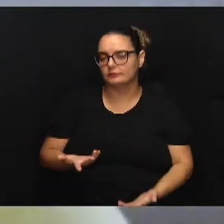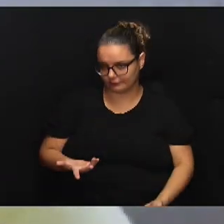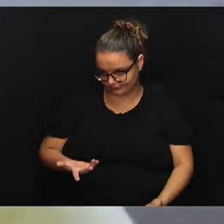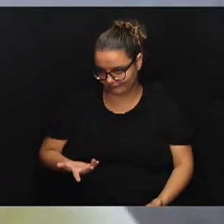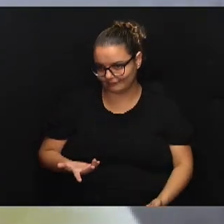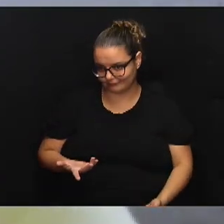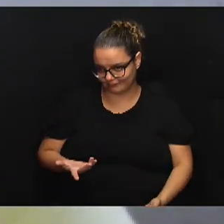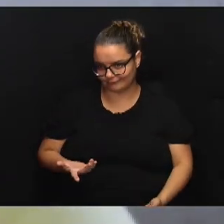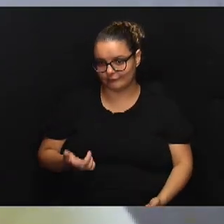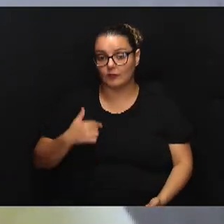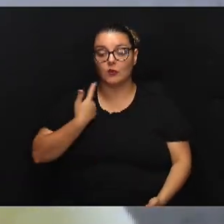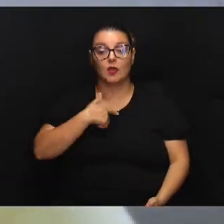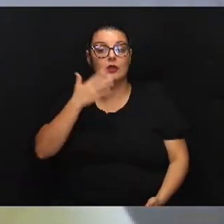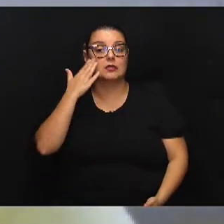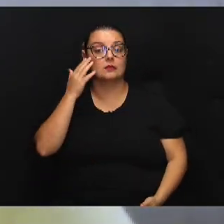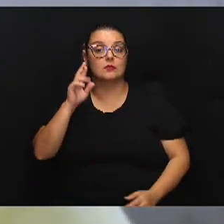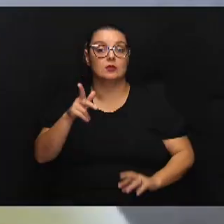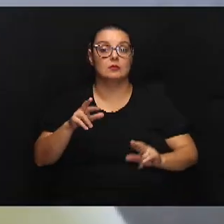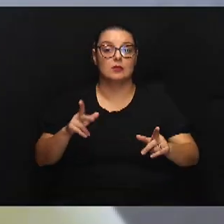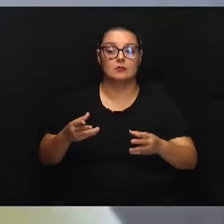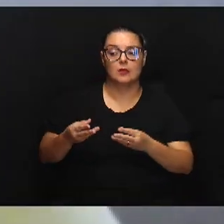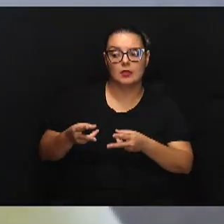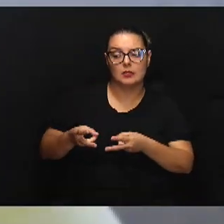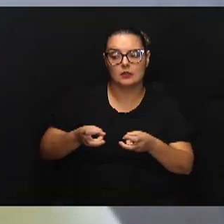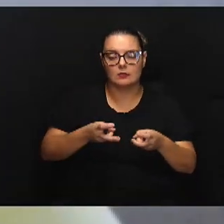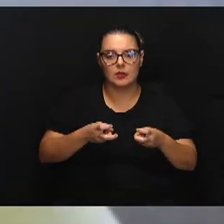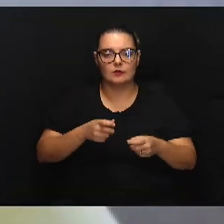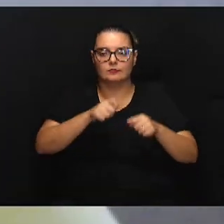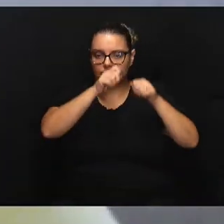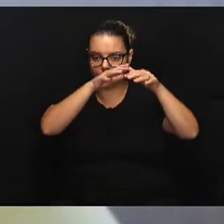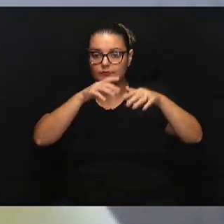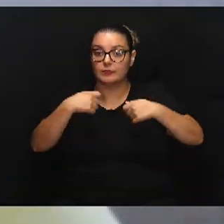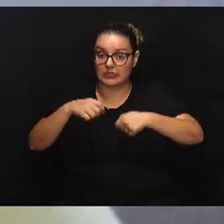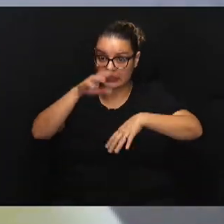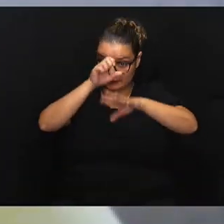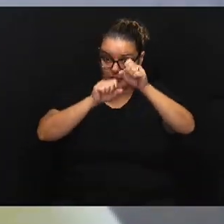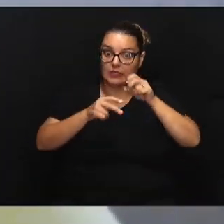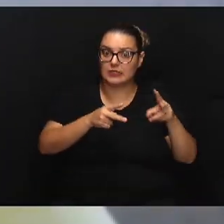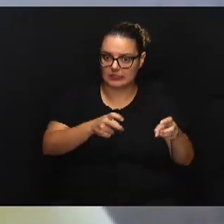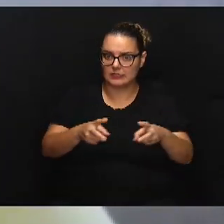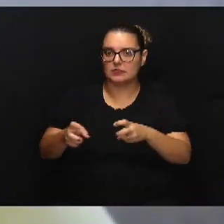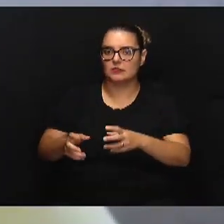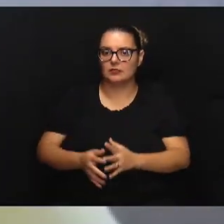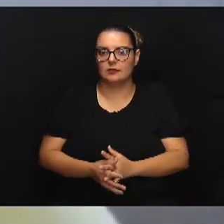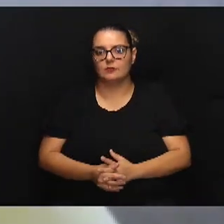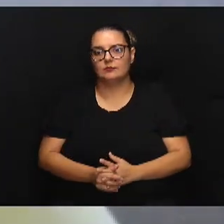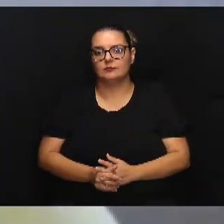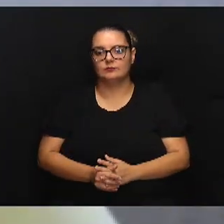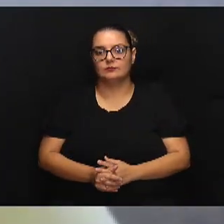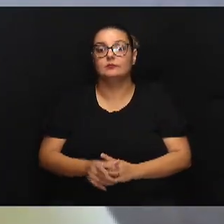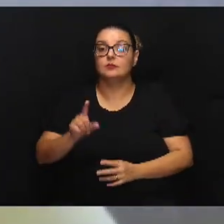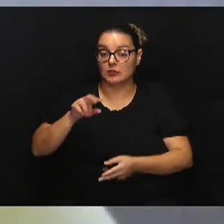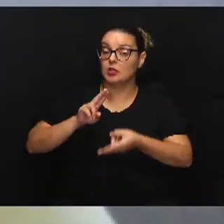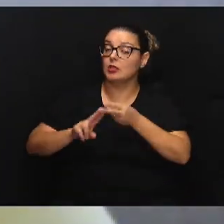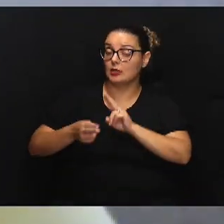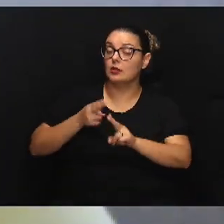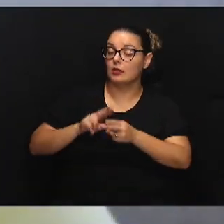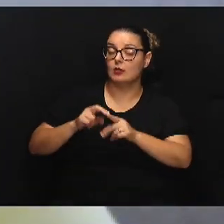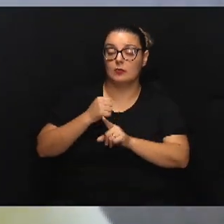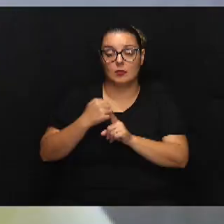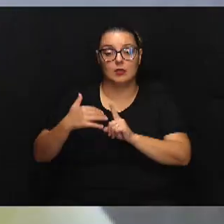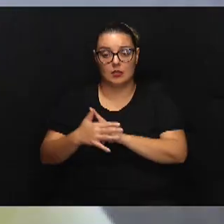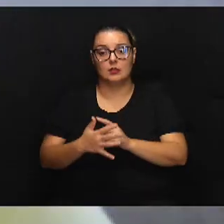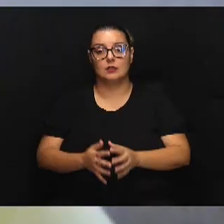a diferenciação dessas percepções. O autista tem que aprender. Isso são habilidades